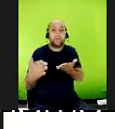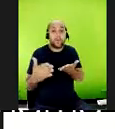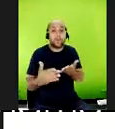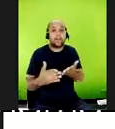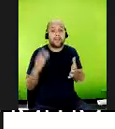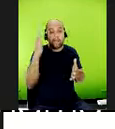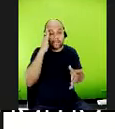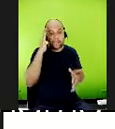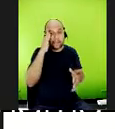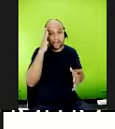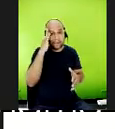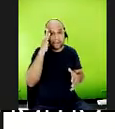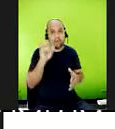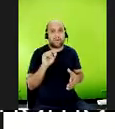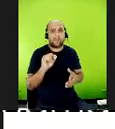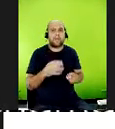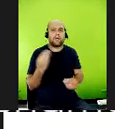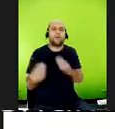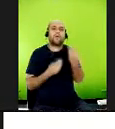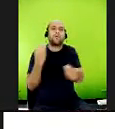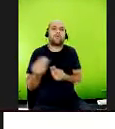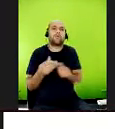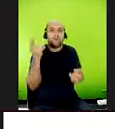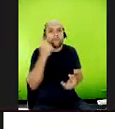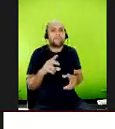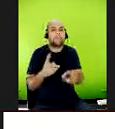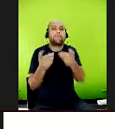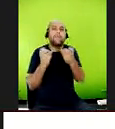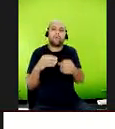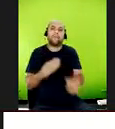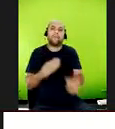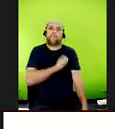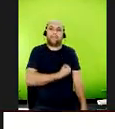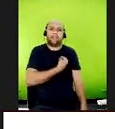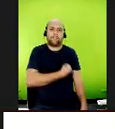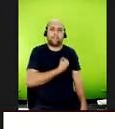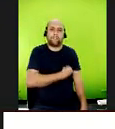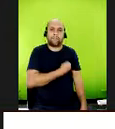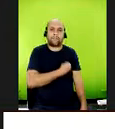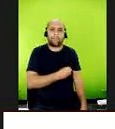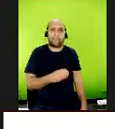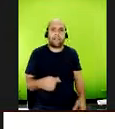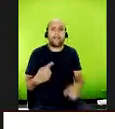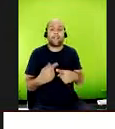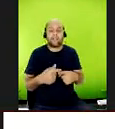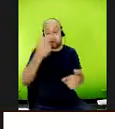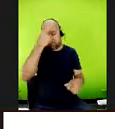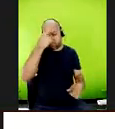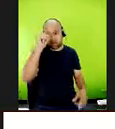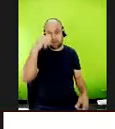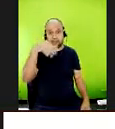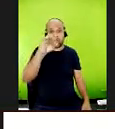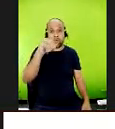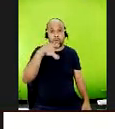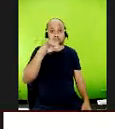entender o seguinte como é que eu tô em caramba vida ultimamente aí chegamos nos vieses inconscientes porque exatamente quando eu falo de